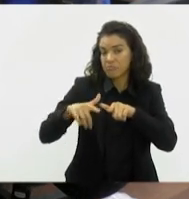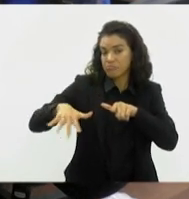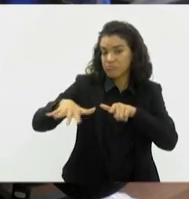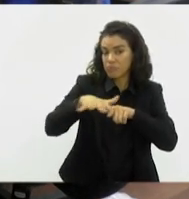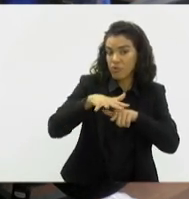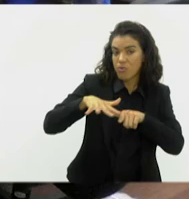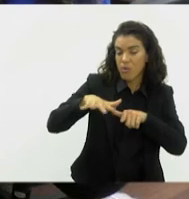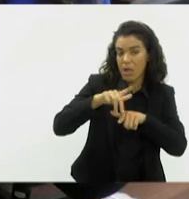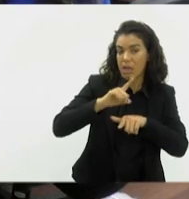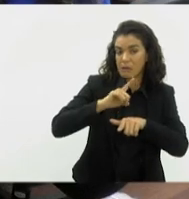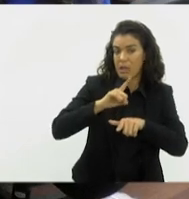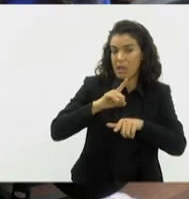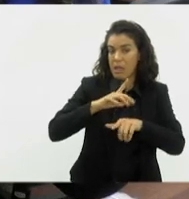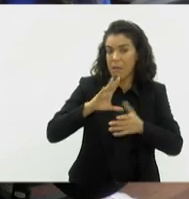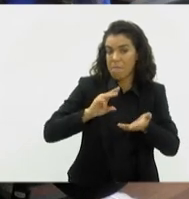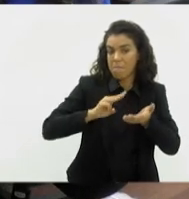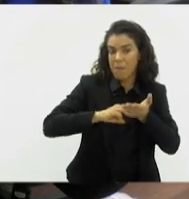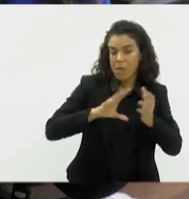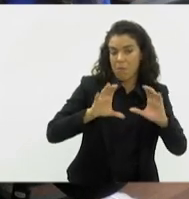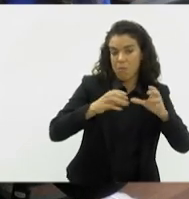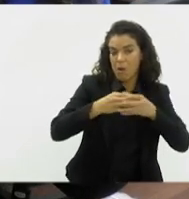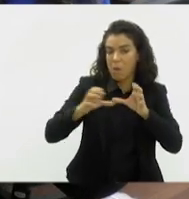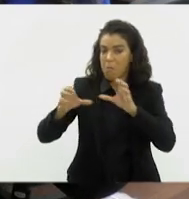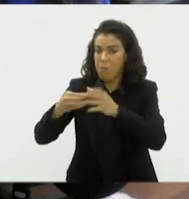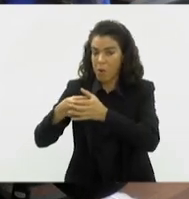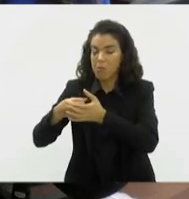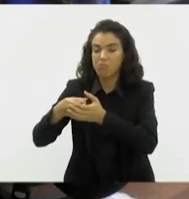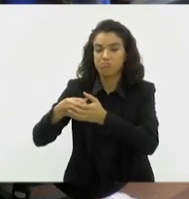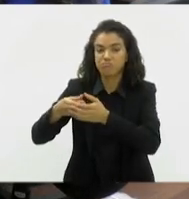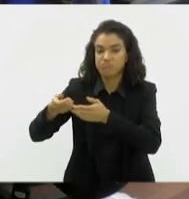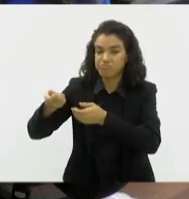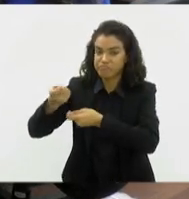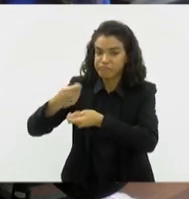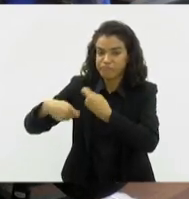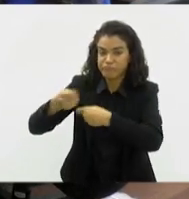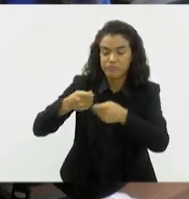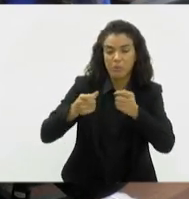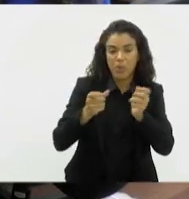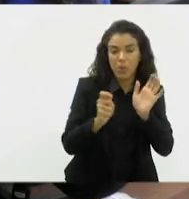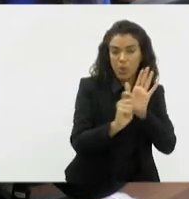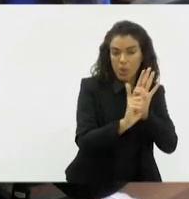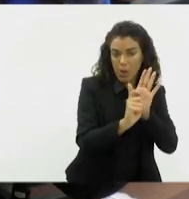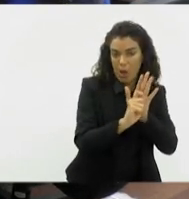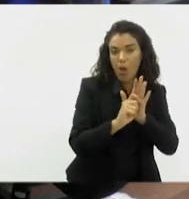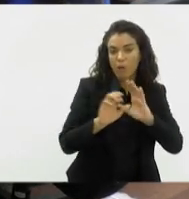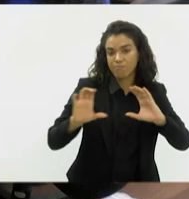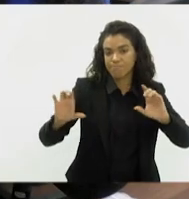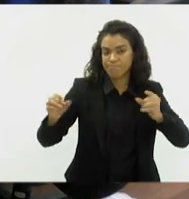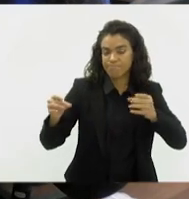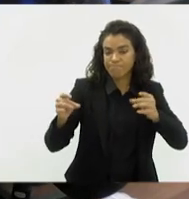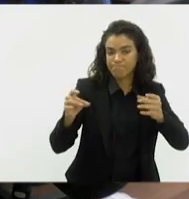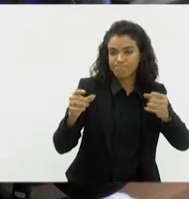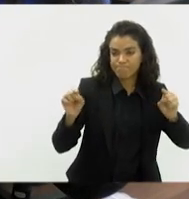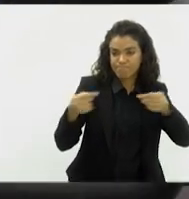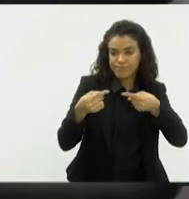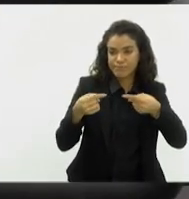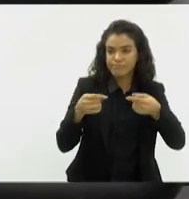de membros de facções criminosas. Então, acho que considero que é uma pergunta pertinente e necessária, é por isso que eu faço a pergunta. Então,